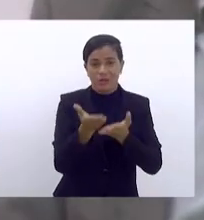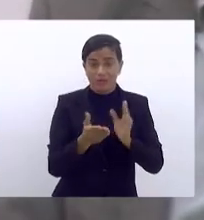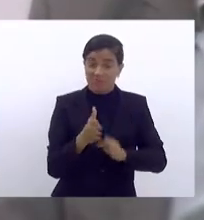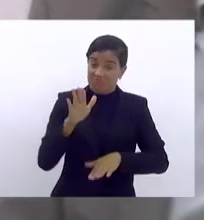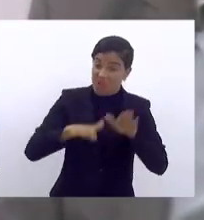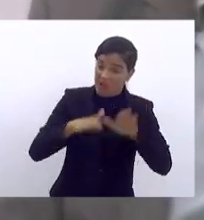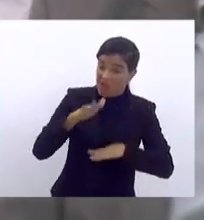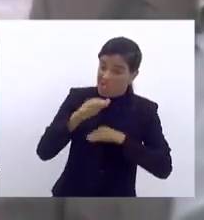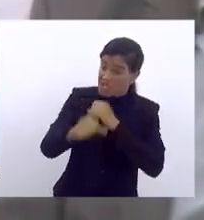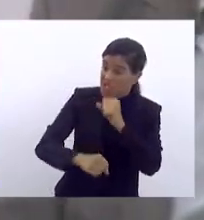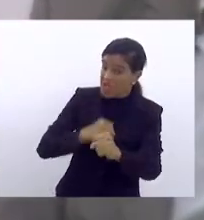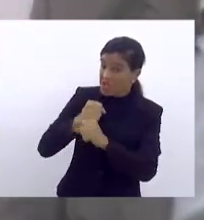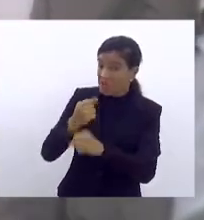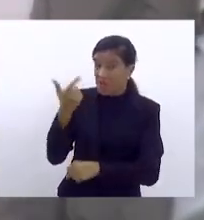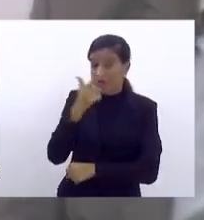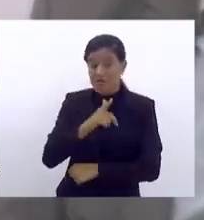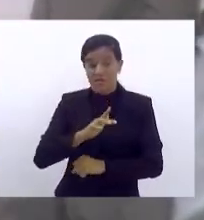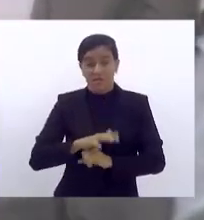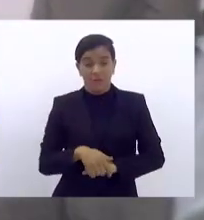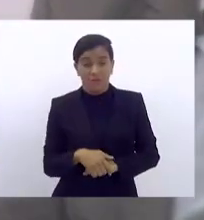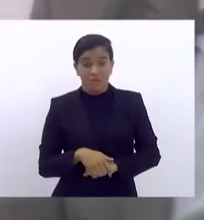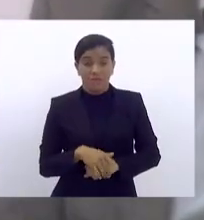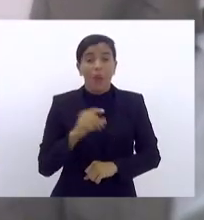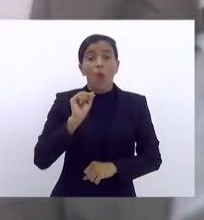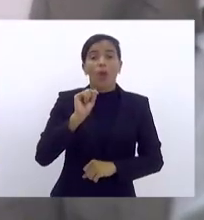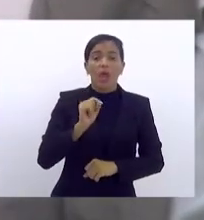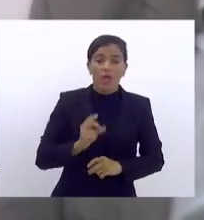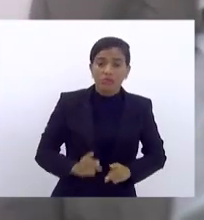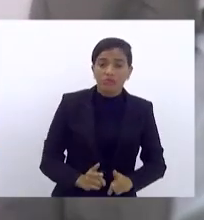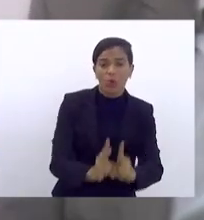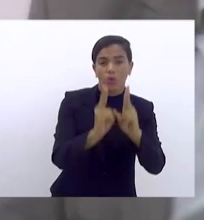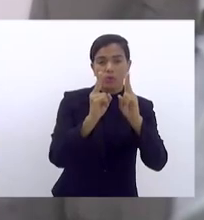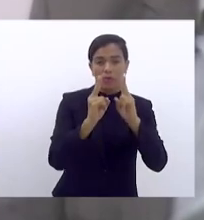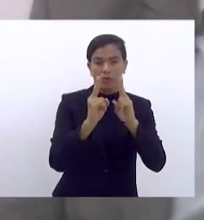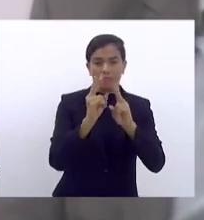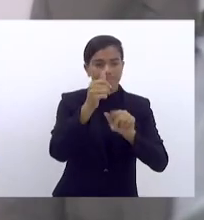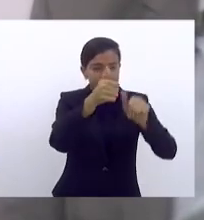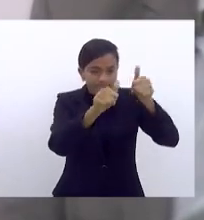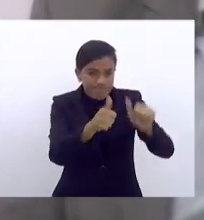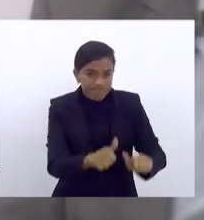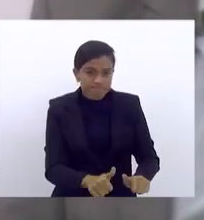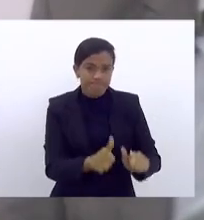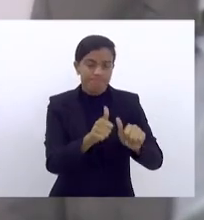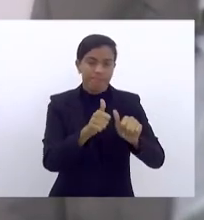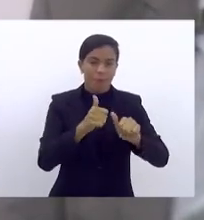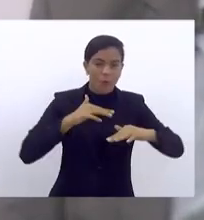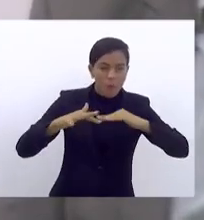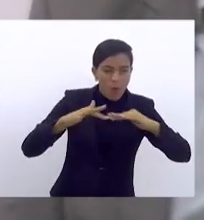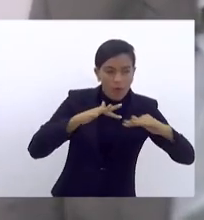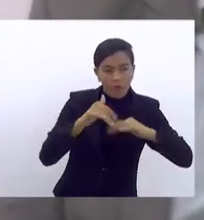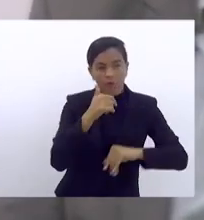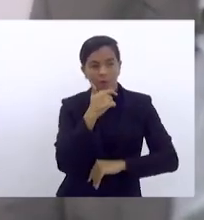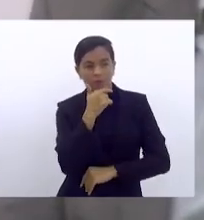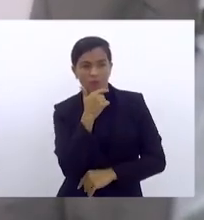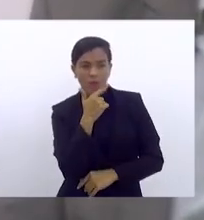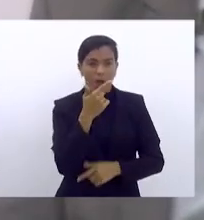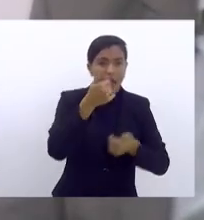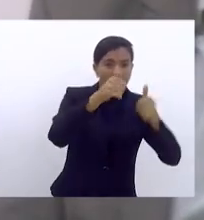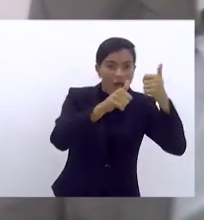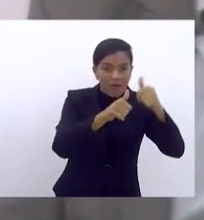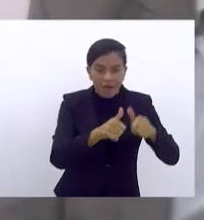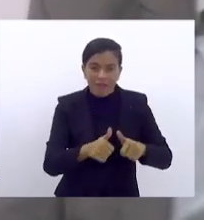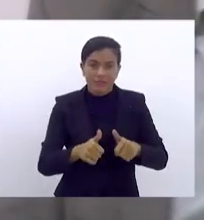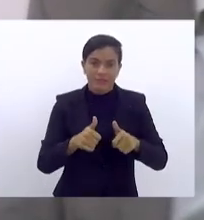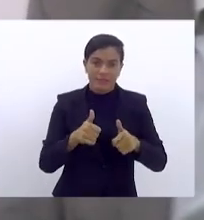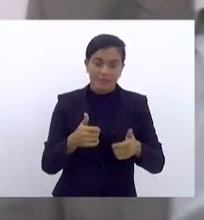política pública se faz com continuidade com avaliação dos efeitos do primeiro movimento que foi esperado a gente não pode viver